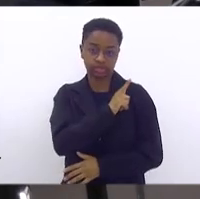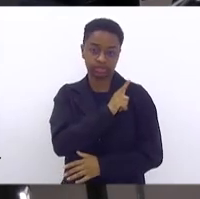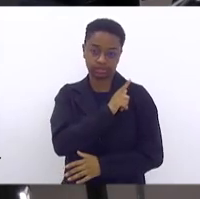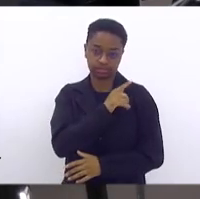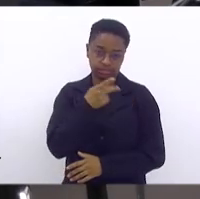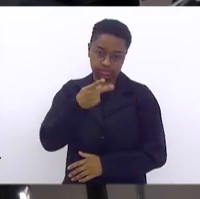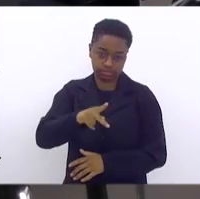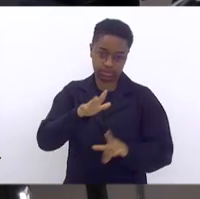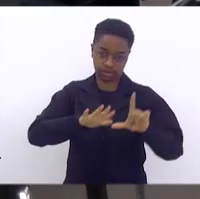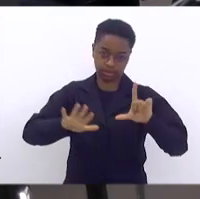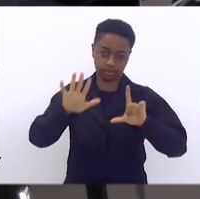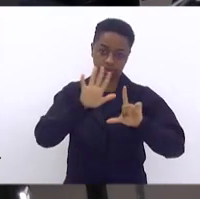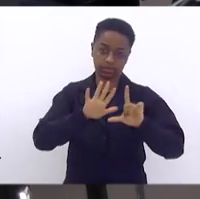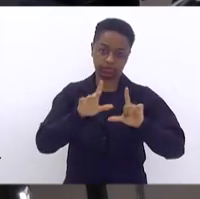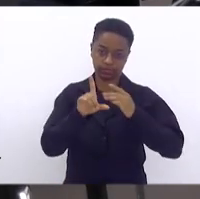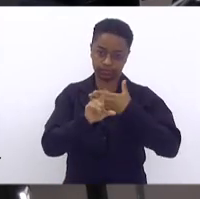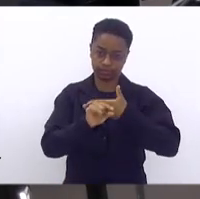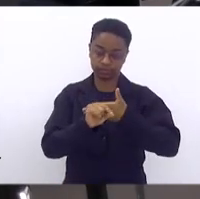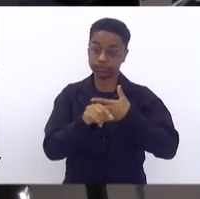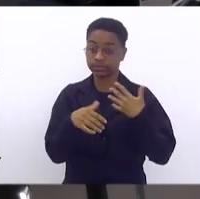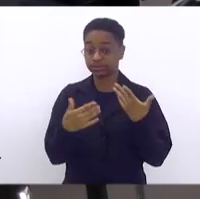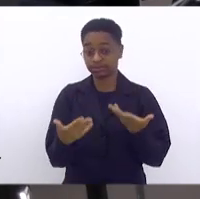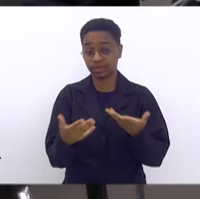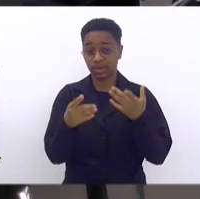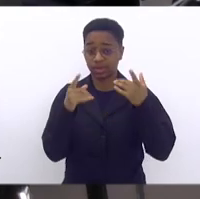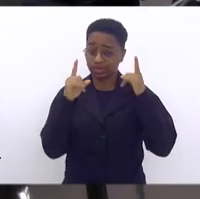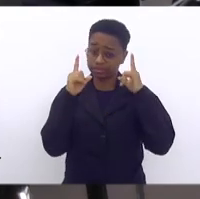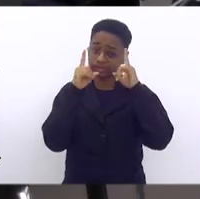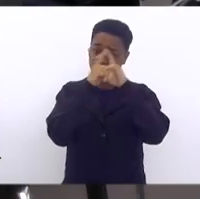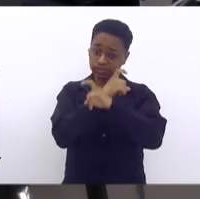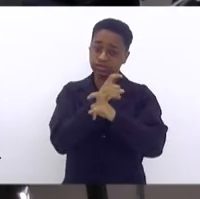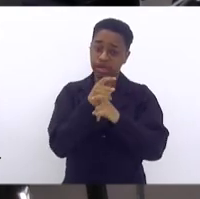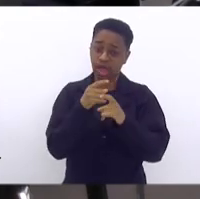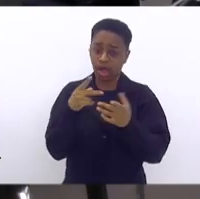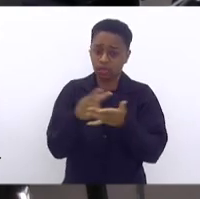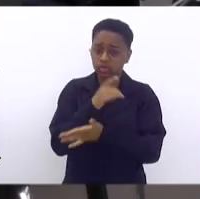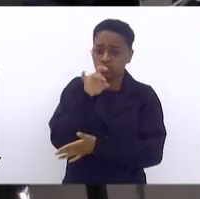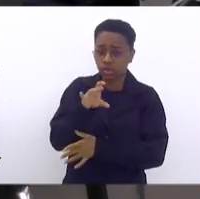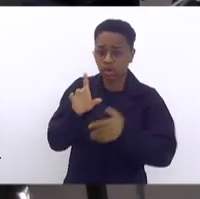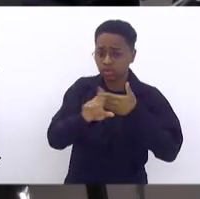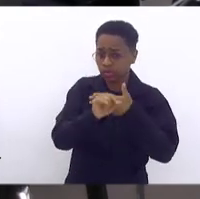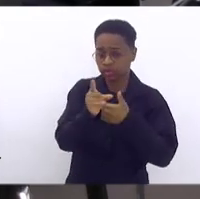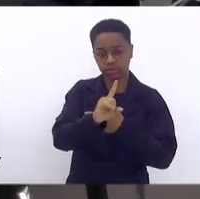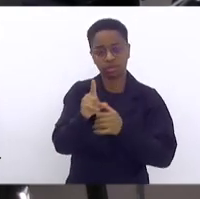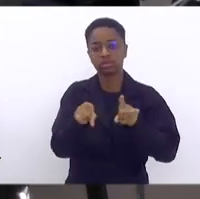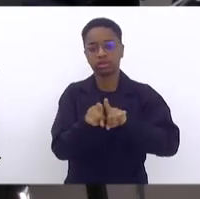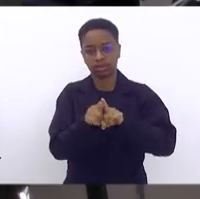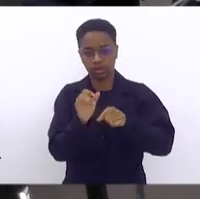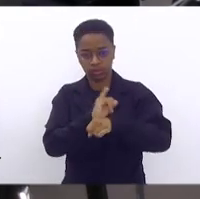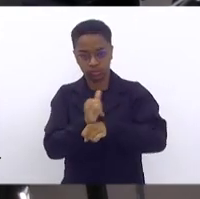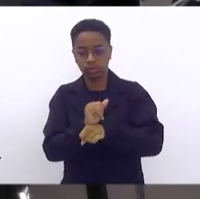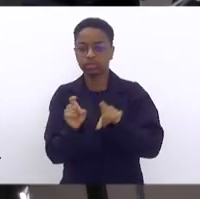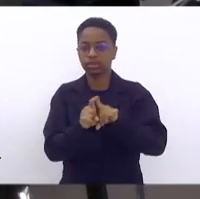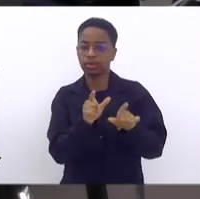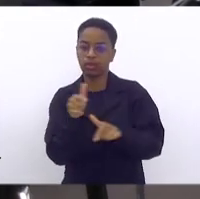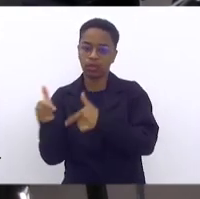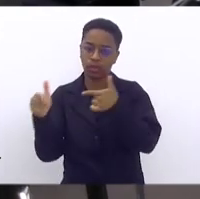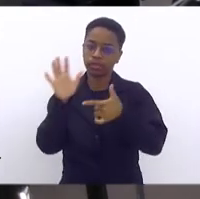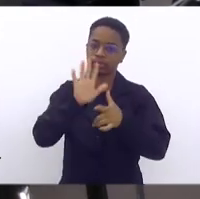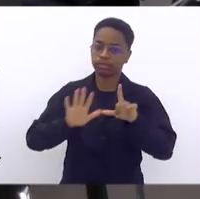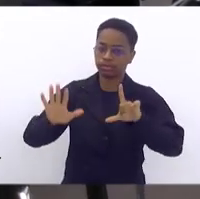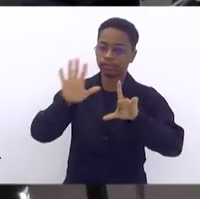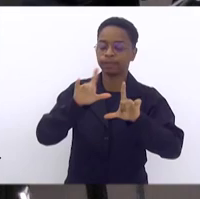Twitter. Então fica um pouco complicado. Isso acontece não apenas com o Twitter, mas com o YouTube, enfim, com outras plataformas que estão